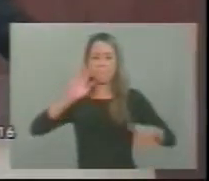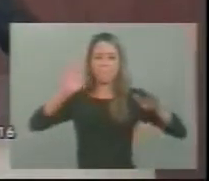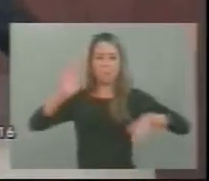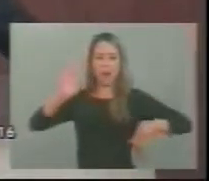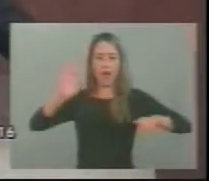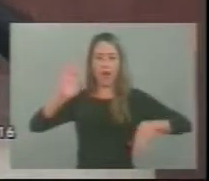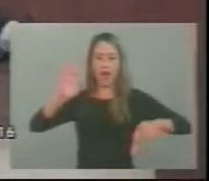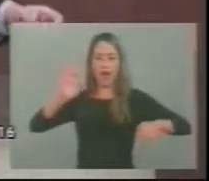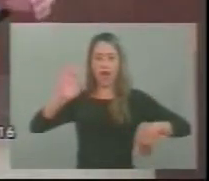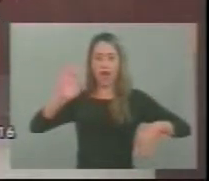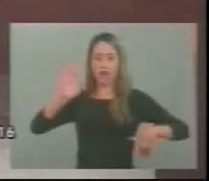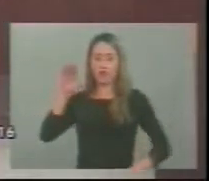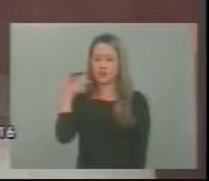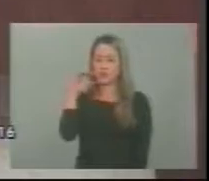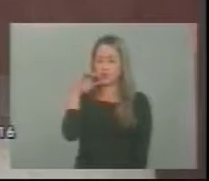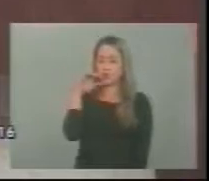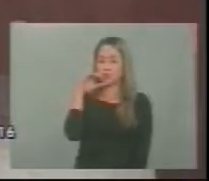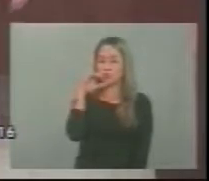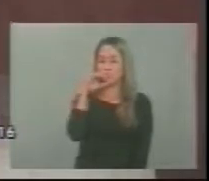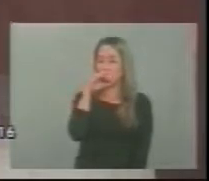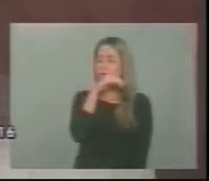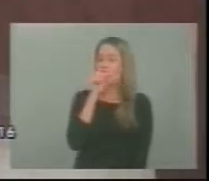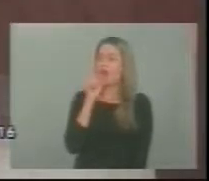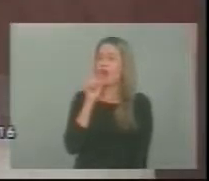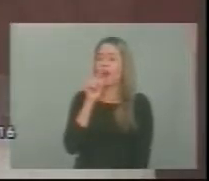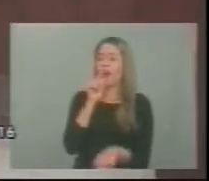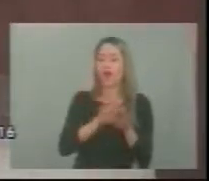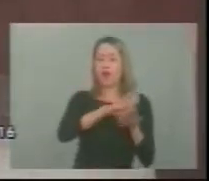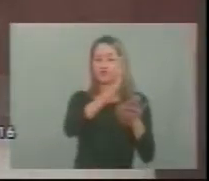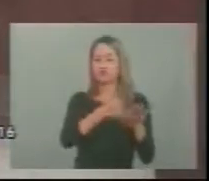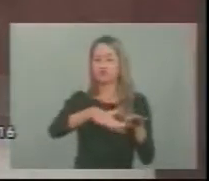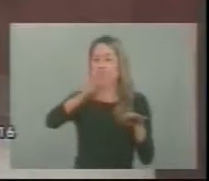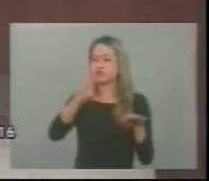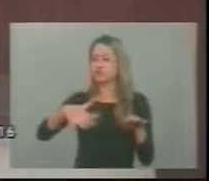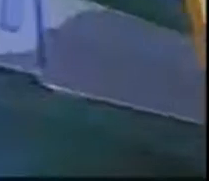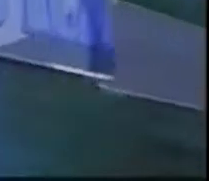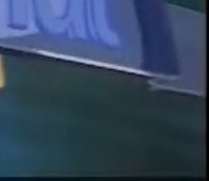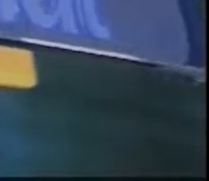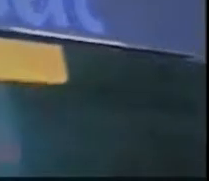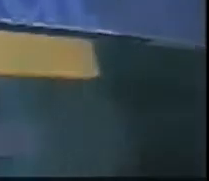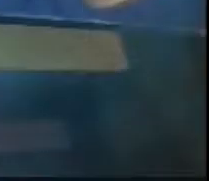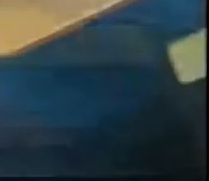a comunidade Tabuba, em Beberibe, por um especulador imobiliário.